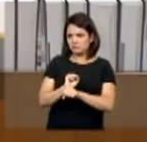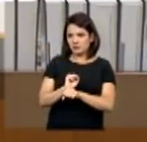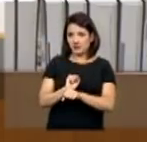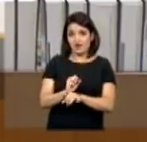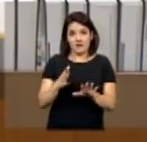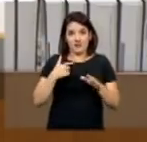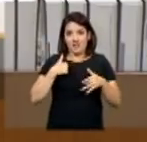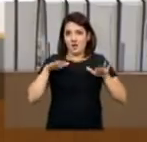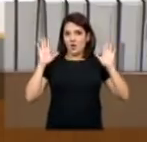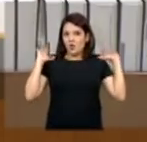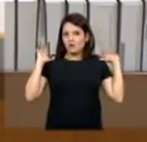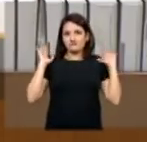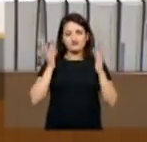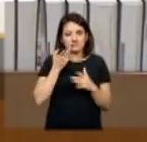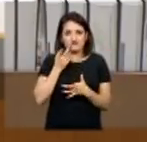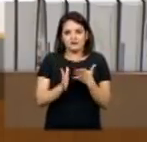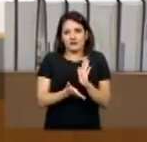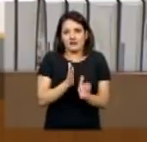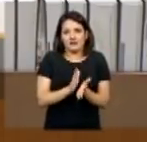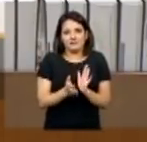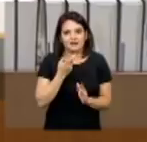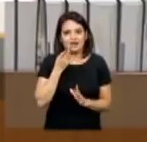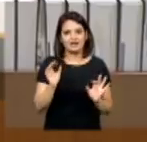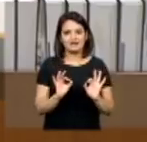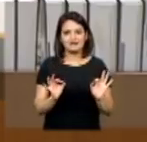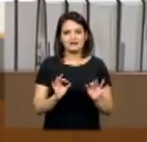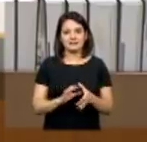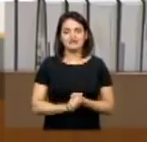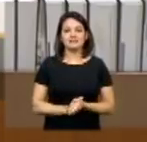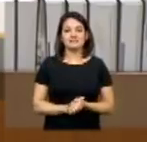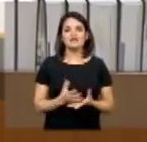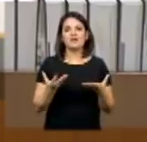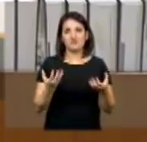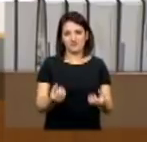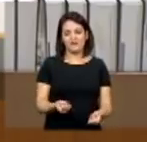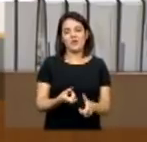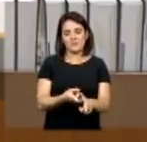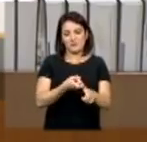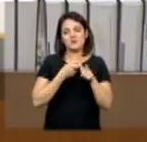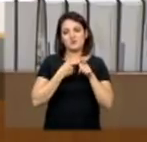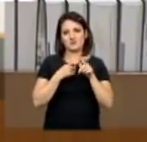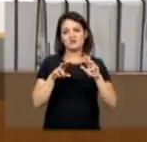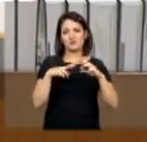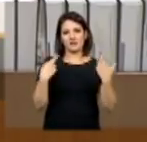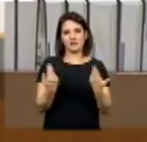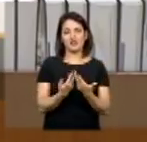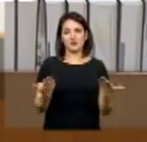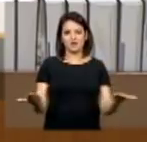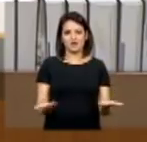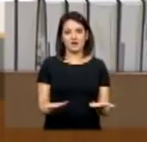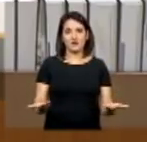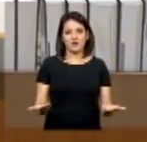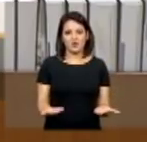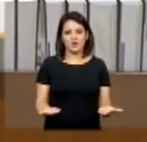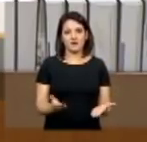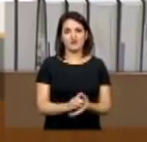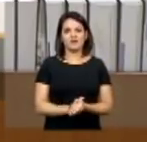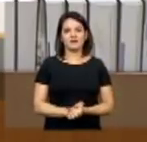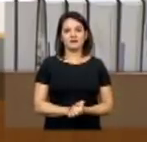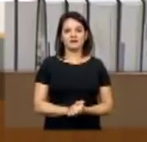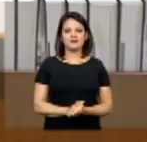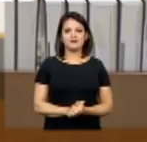para se insurgir estamos pegando essas são posições a sua excelência na dar certo - favor então vamos suspender